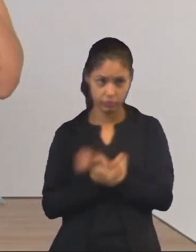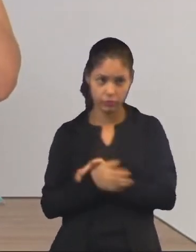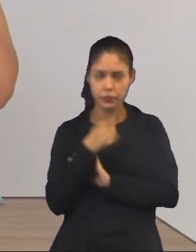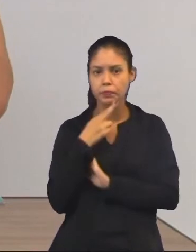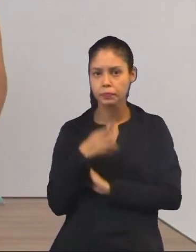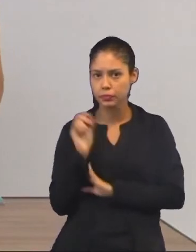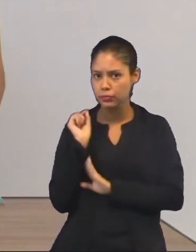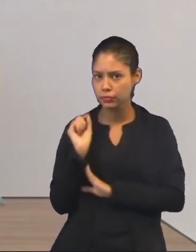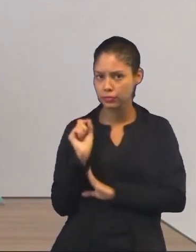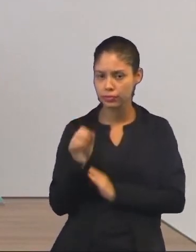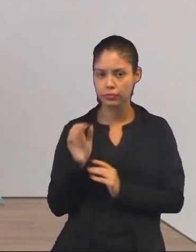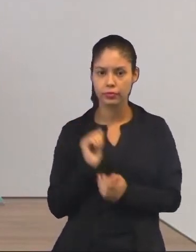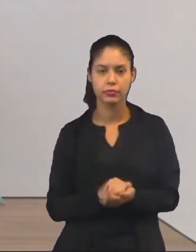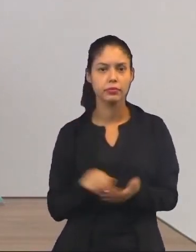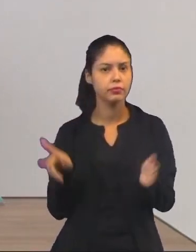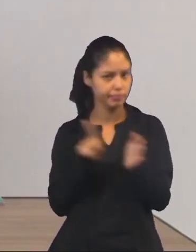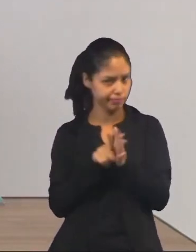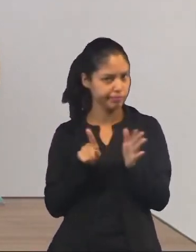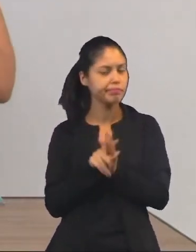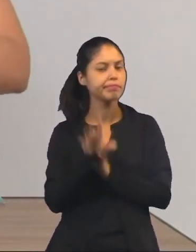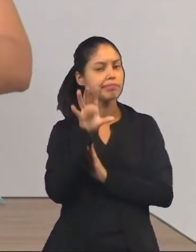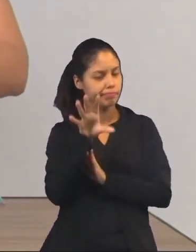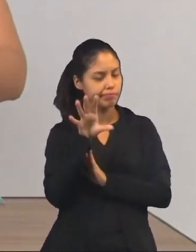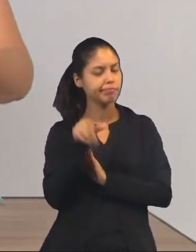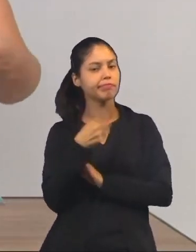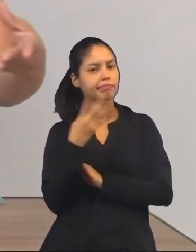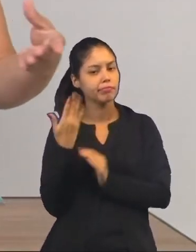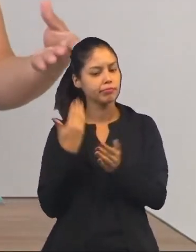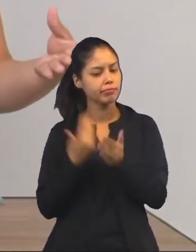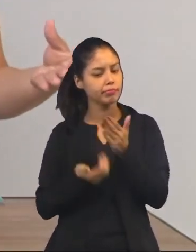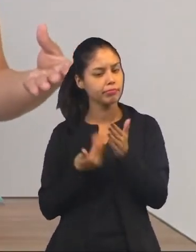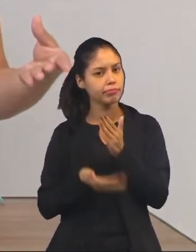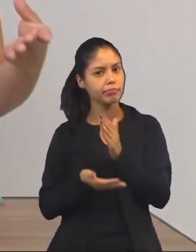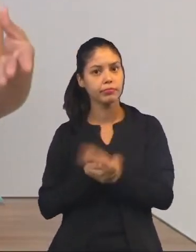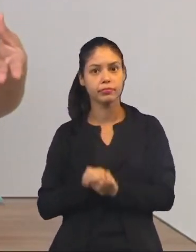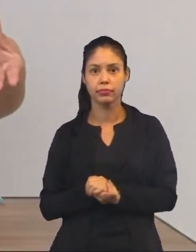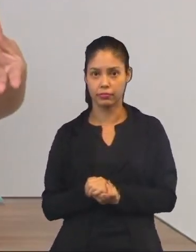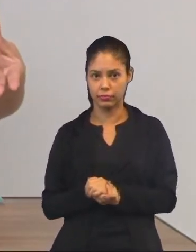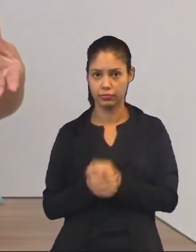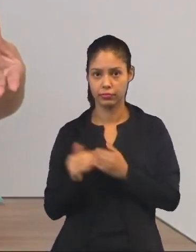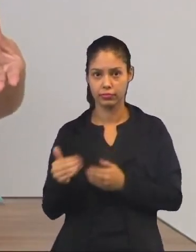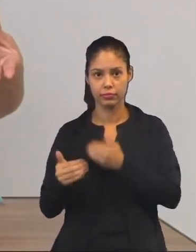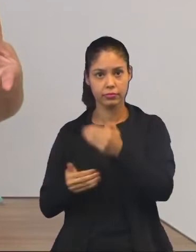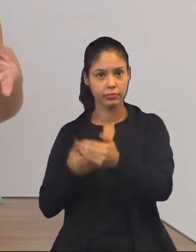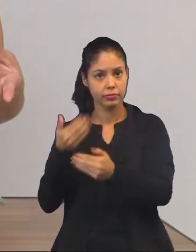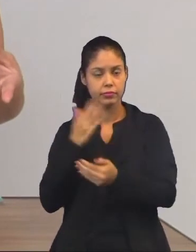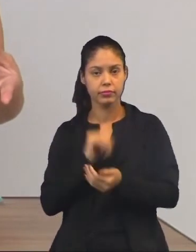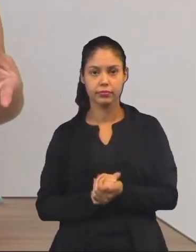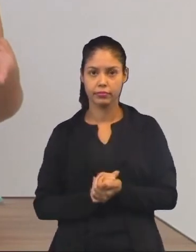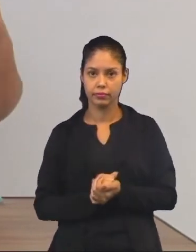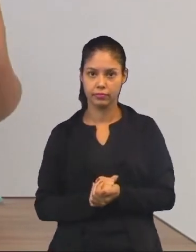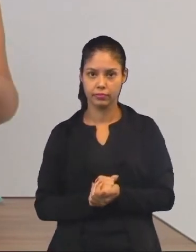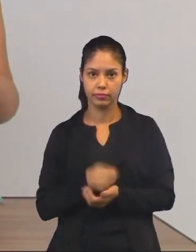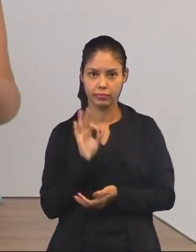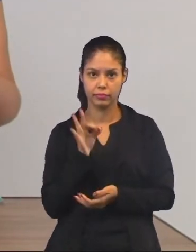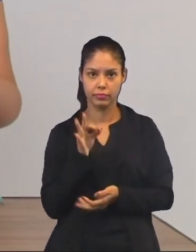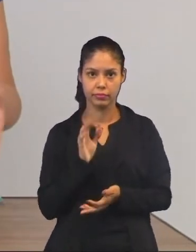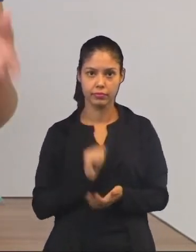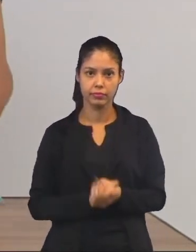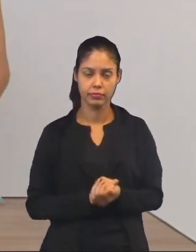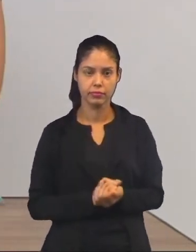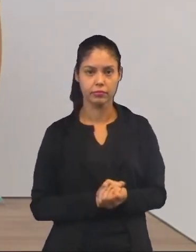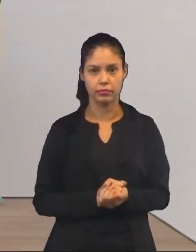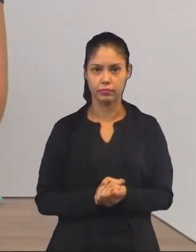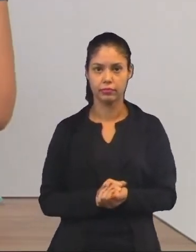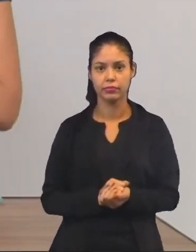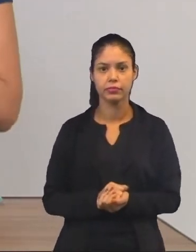o resultado que nós teremos é exatamente quantas ele perdeu no decorrer do jogo. Certinho? Tudo bem até